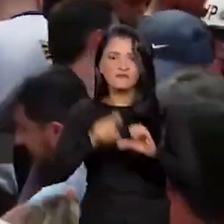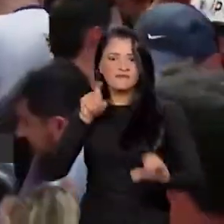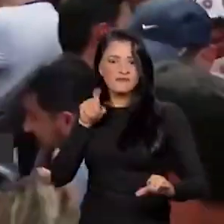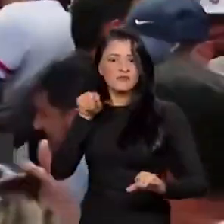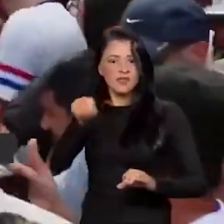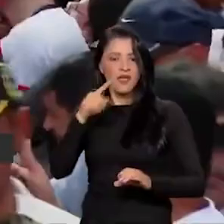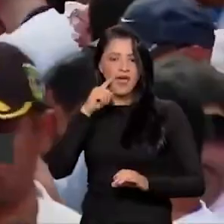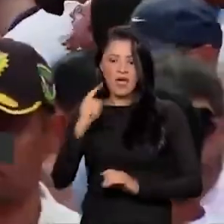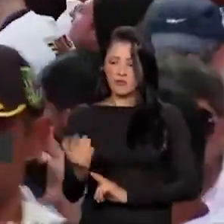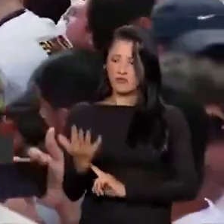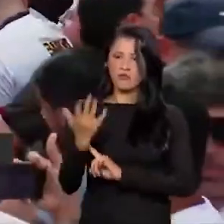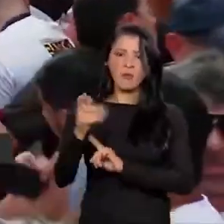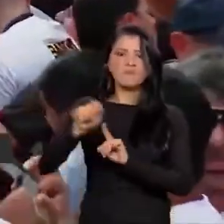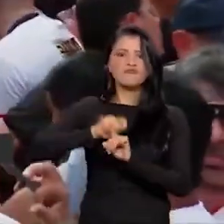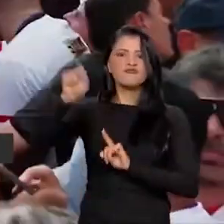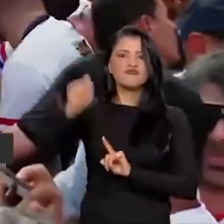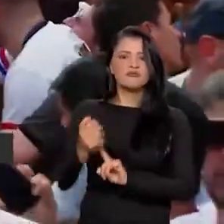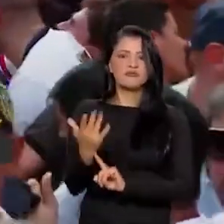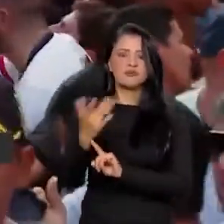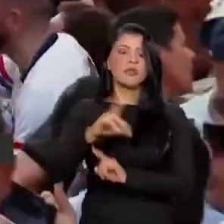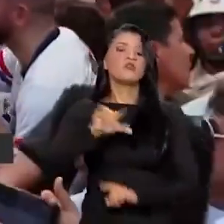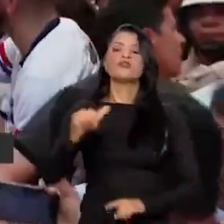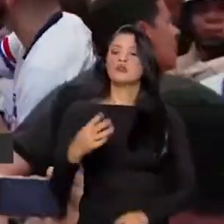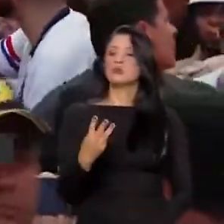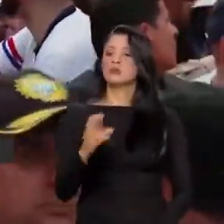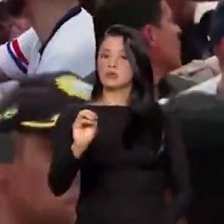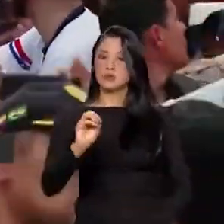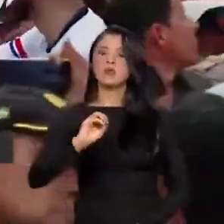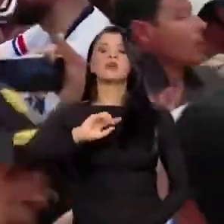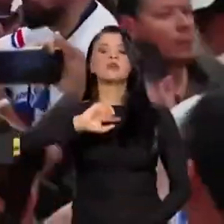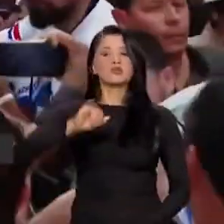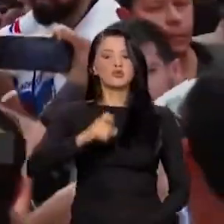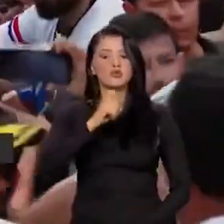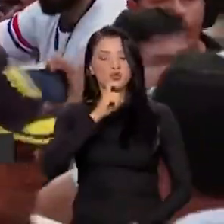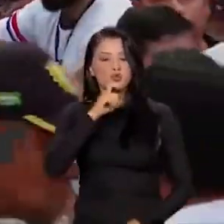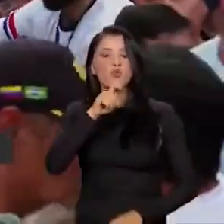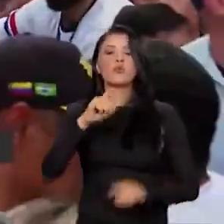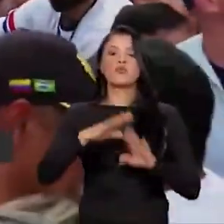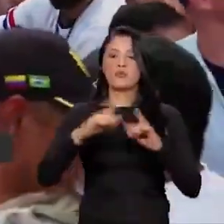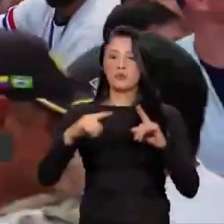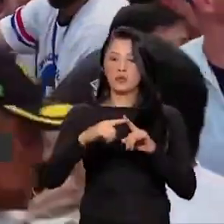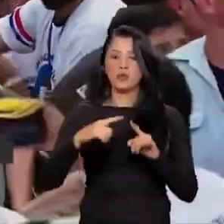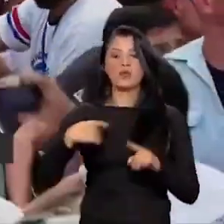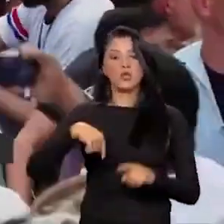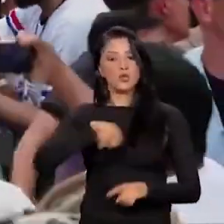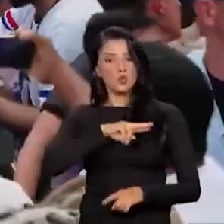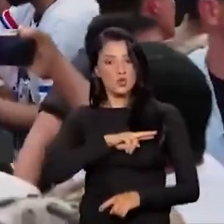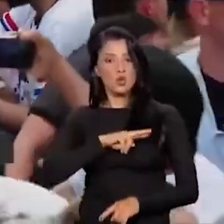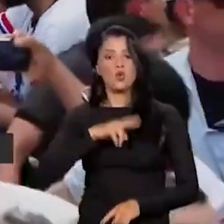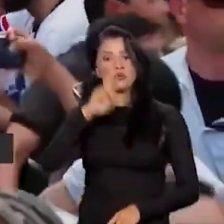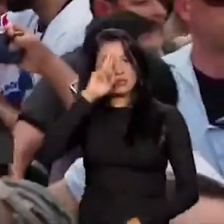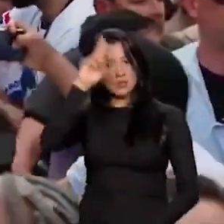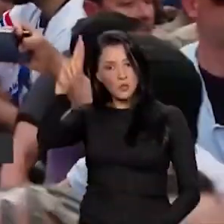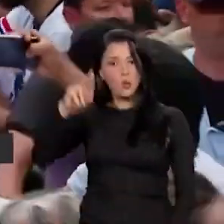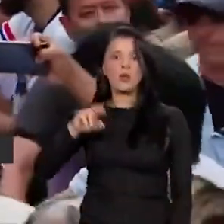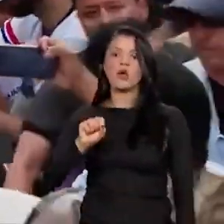é aceso no dia 30 de junho, na Igreja de Nossa Senhora do Rosário, em Cachoeira, no